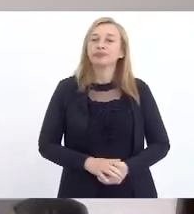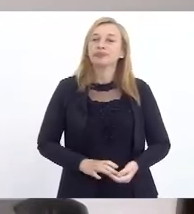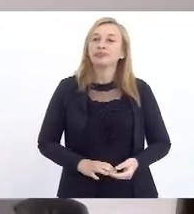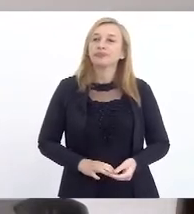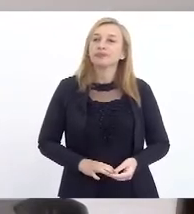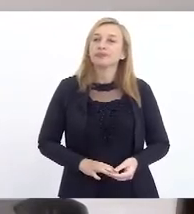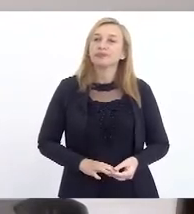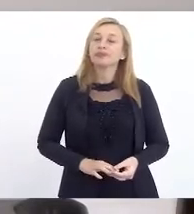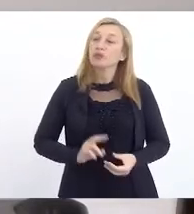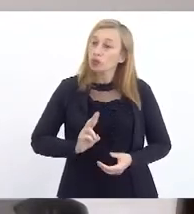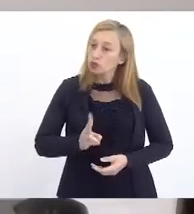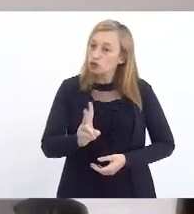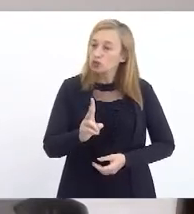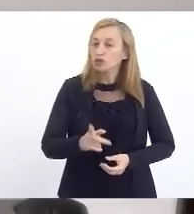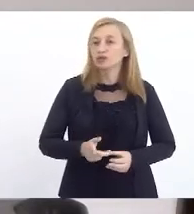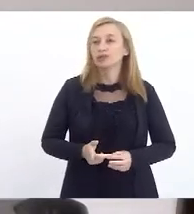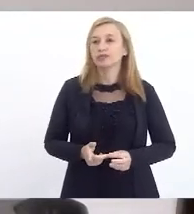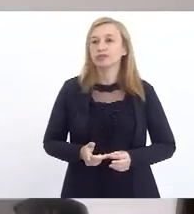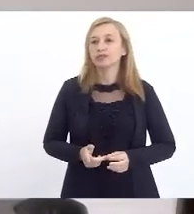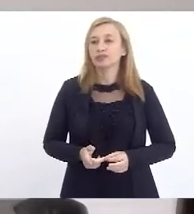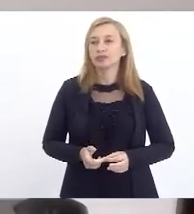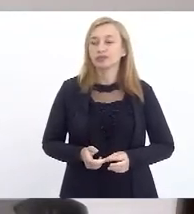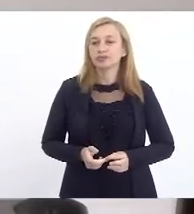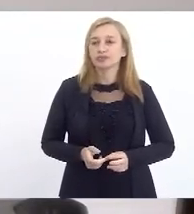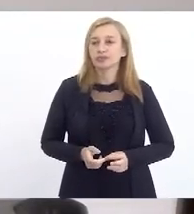Mas aí, continuando.